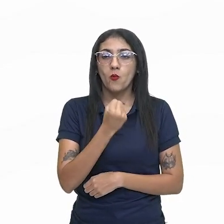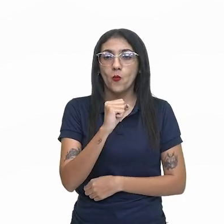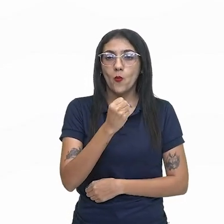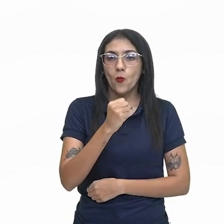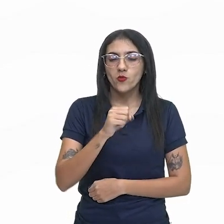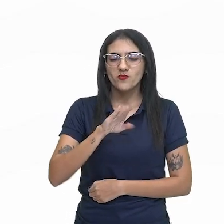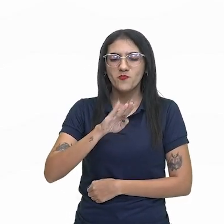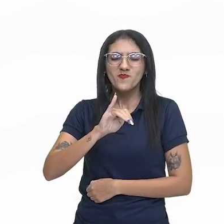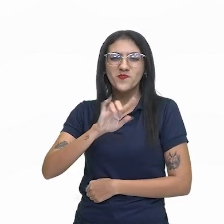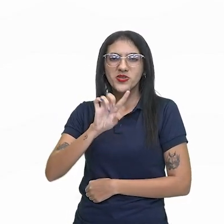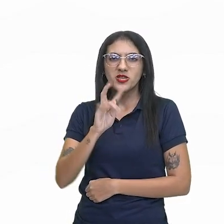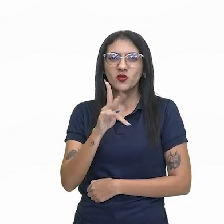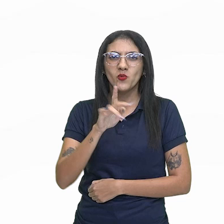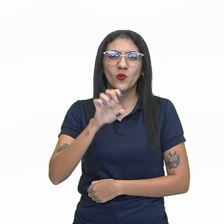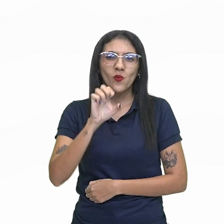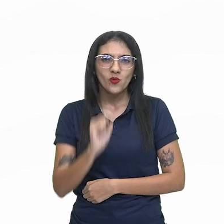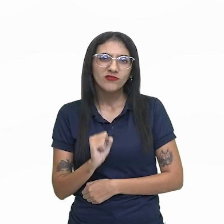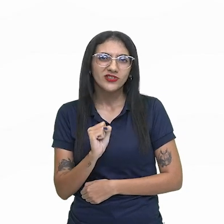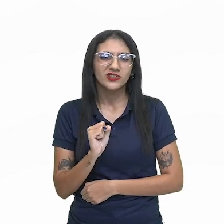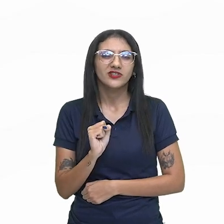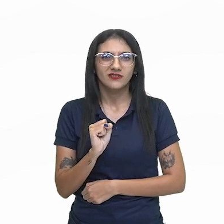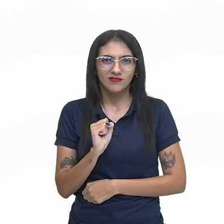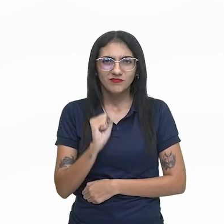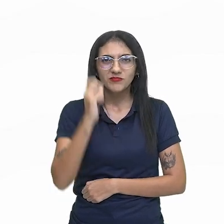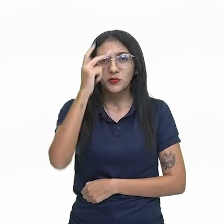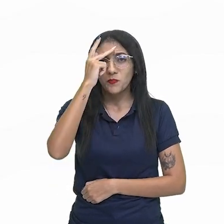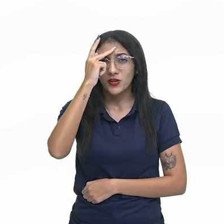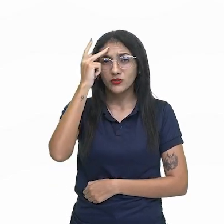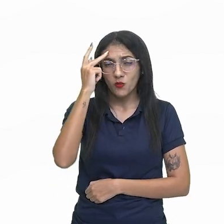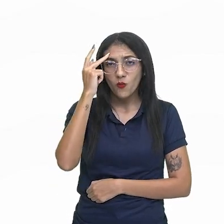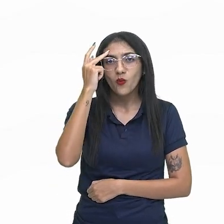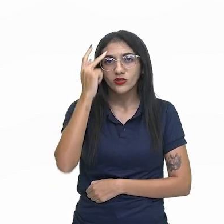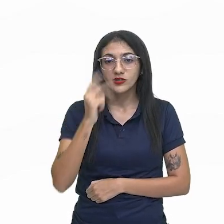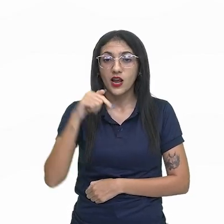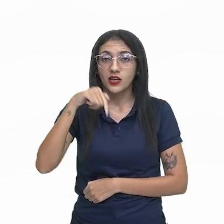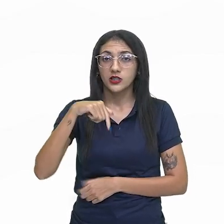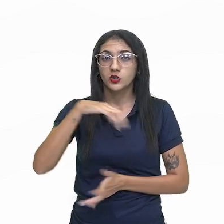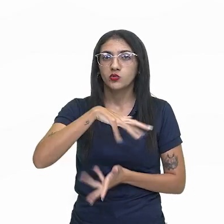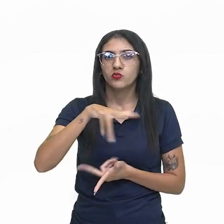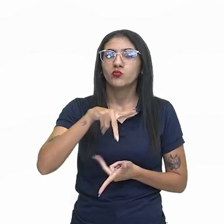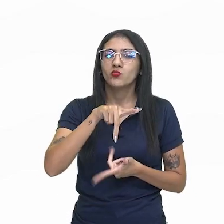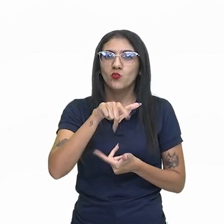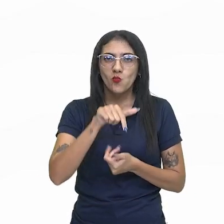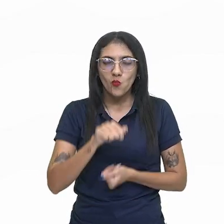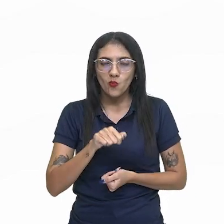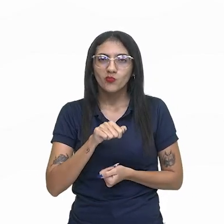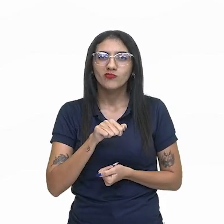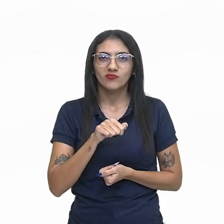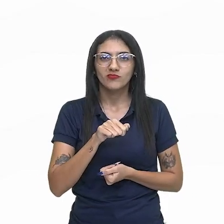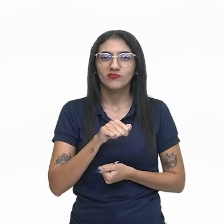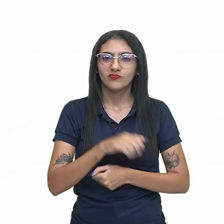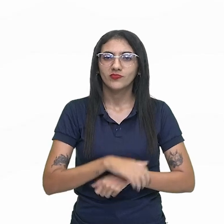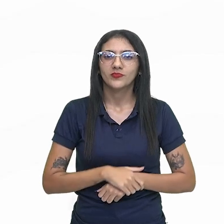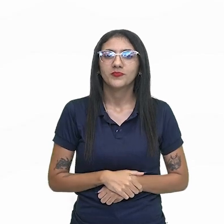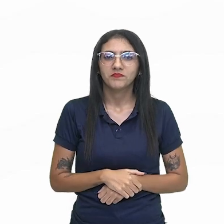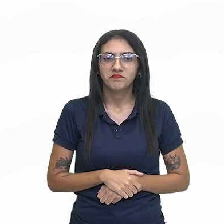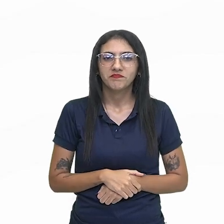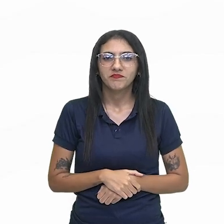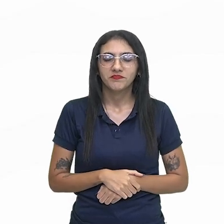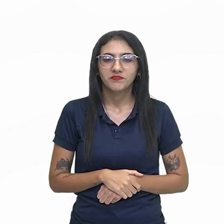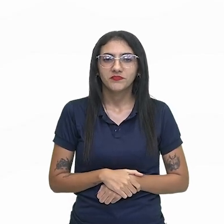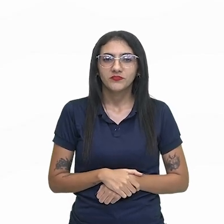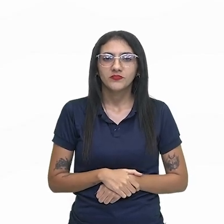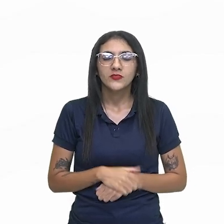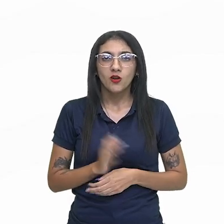8 bilhões de pessoas compartilhando esta superfície terrestre ao mesmo tempo. Muitas pessoas